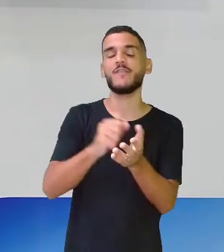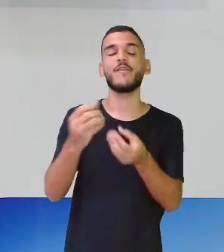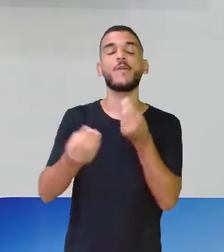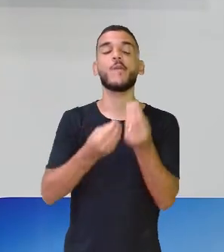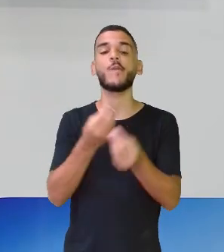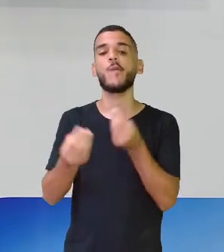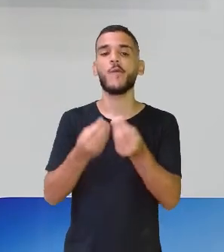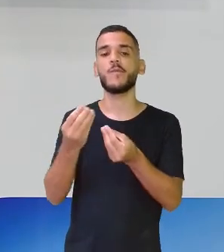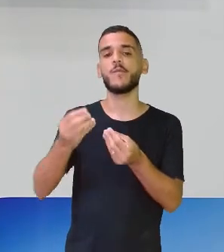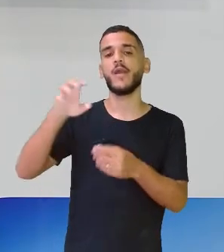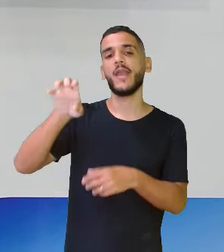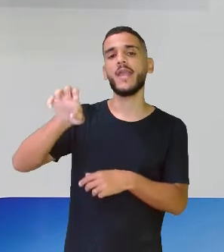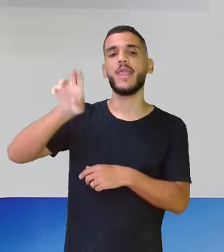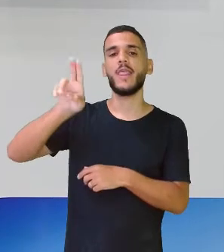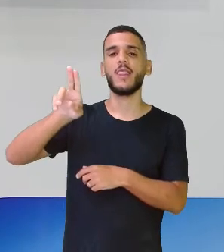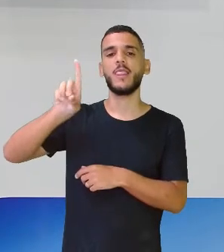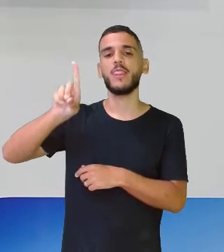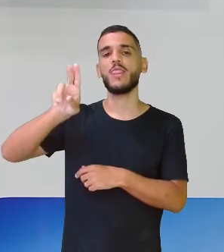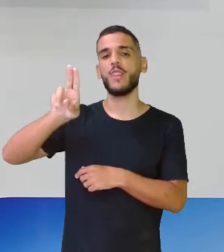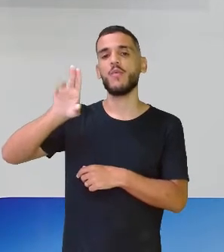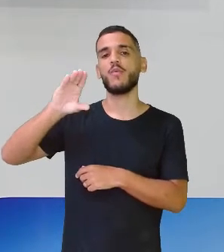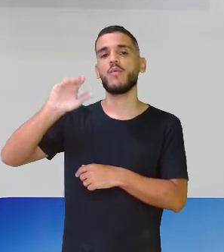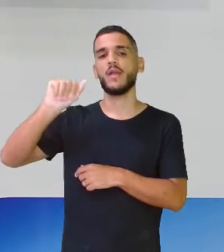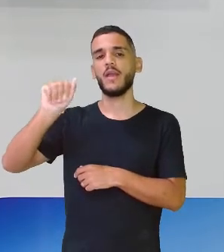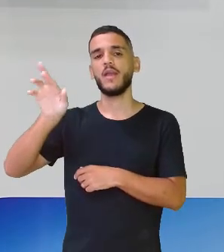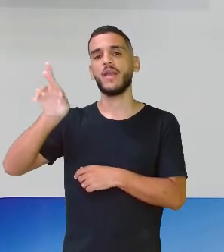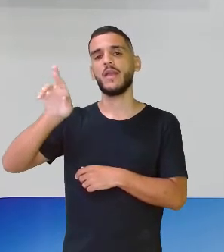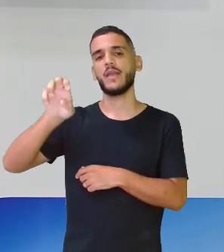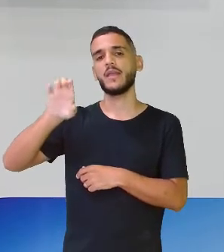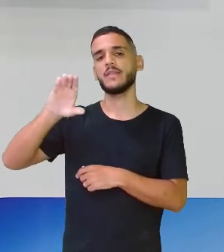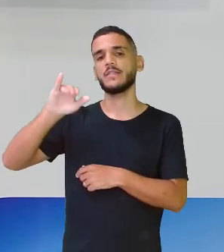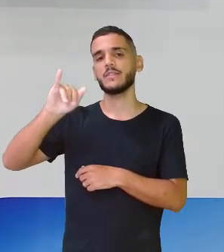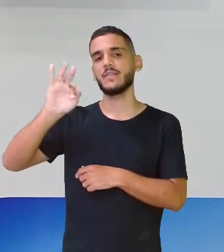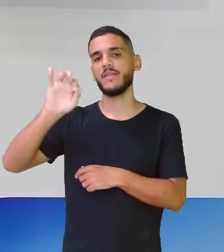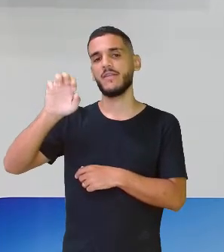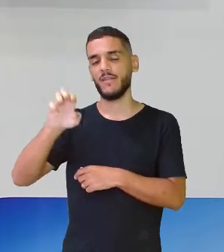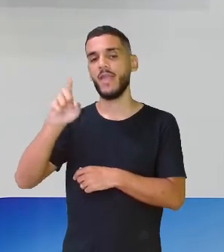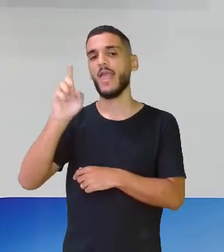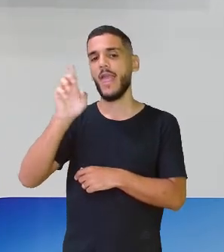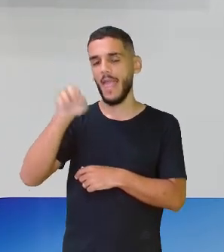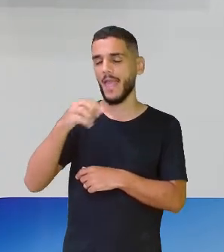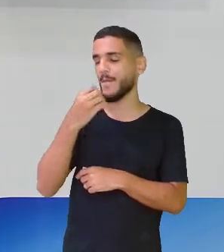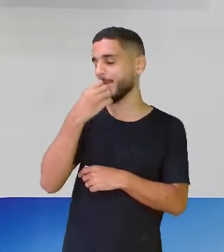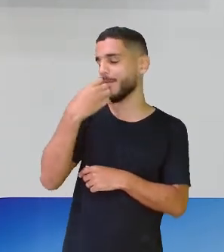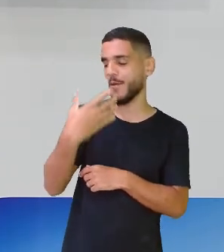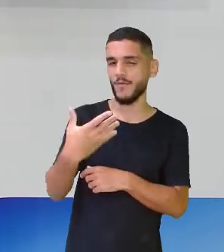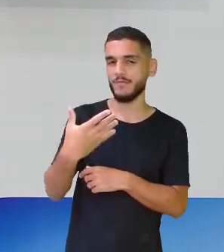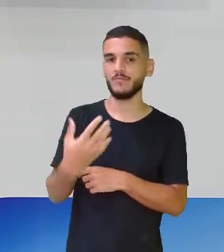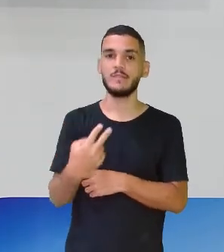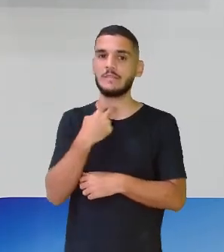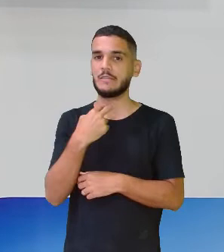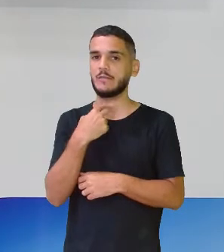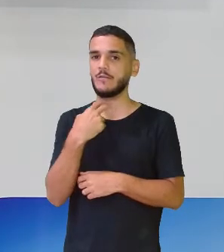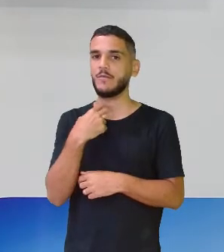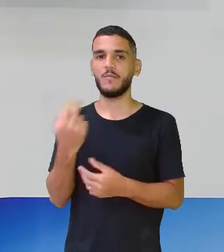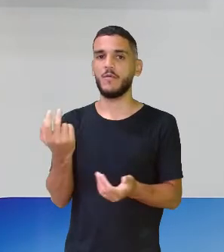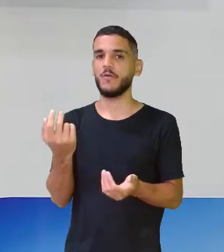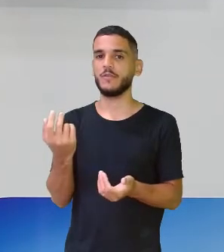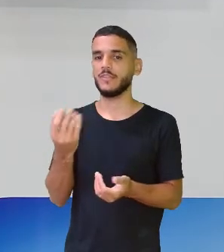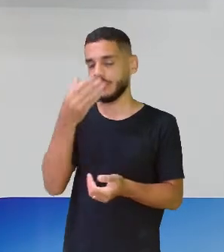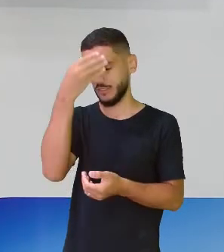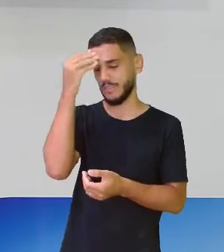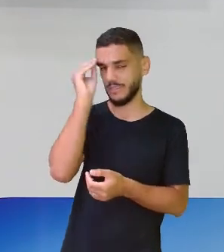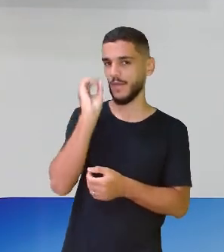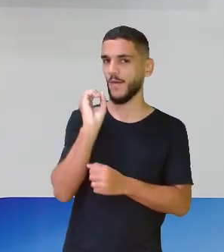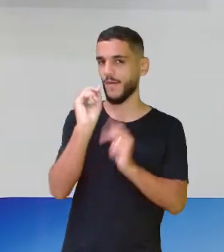canais aí, qualquer uma das alternativas é uma boa. Só não pode o quê? Deixar de acompanhar a aula do Educa